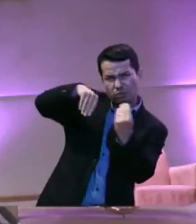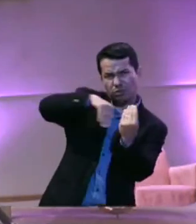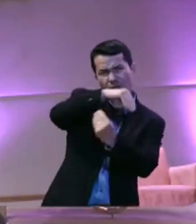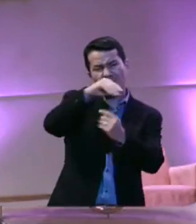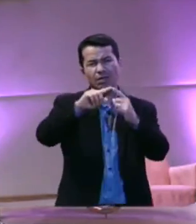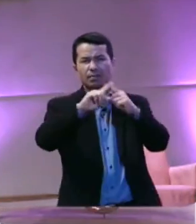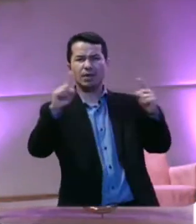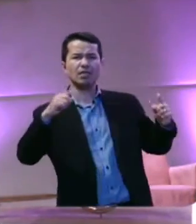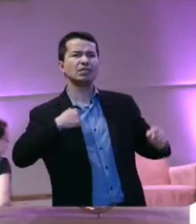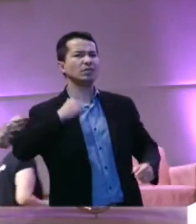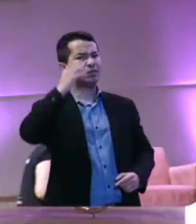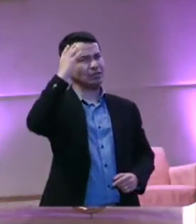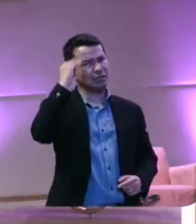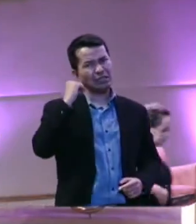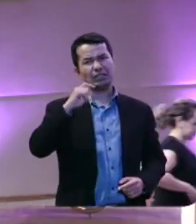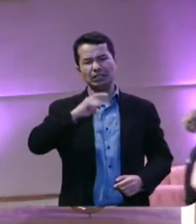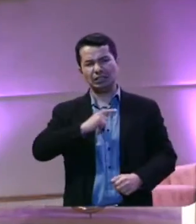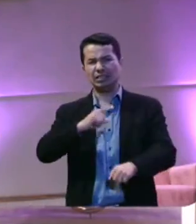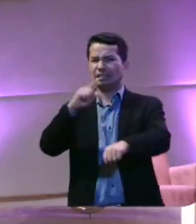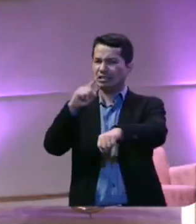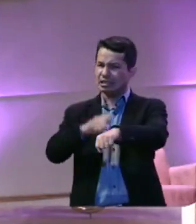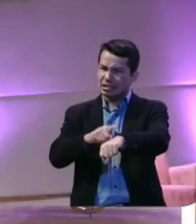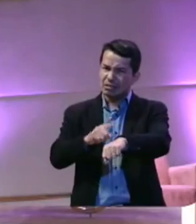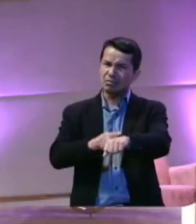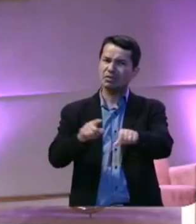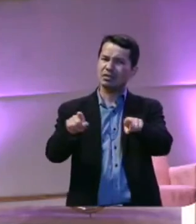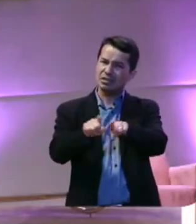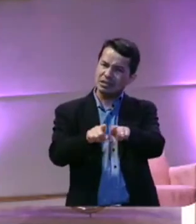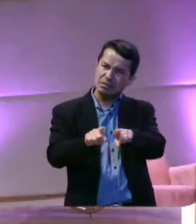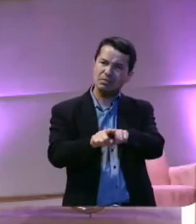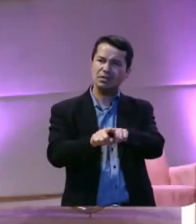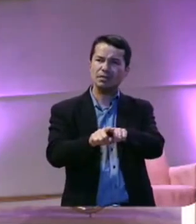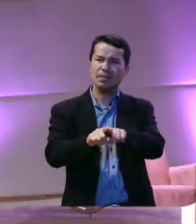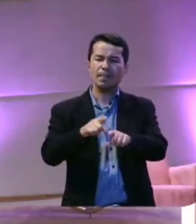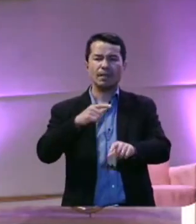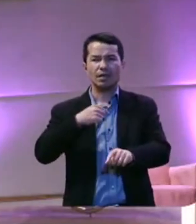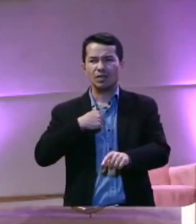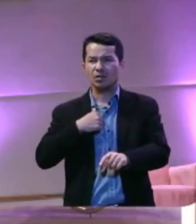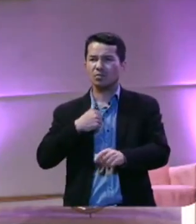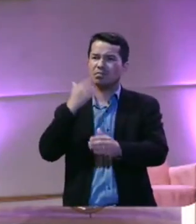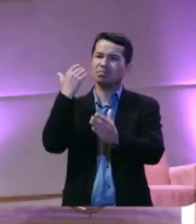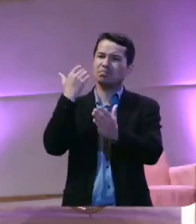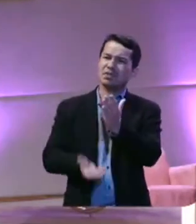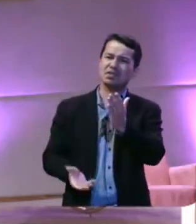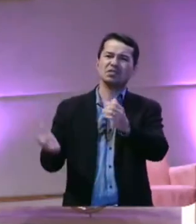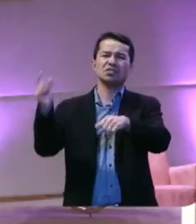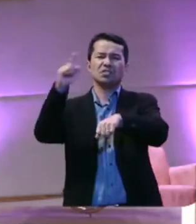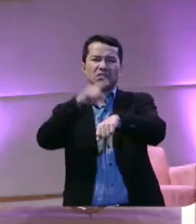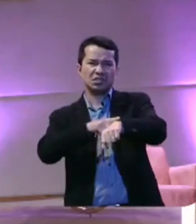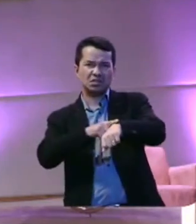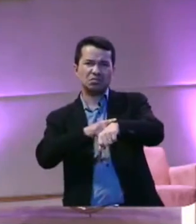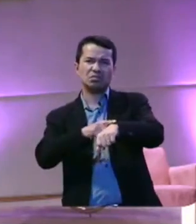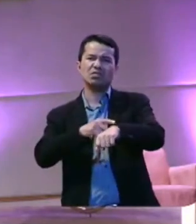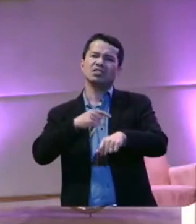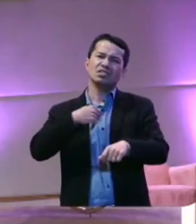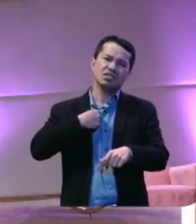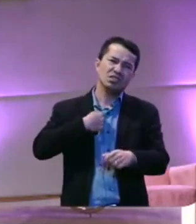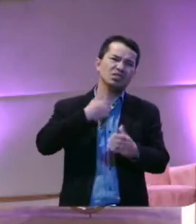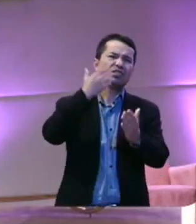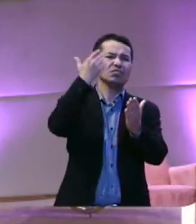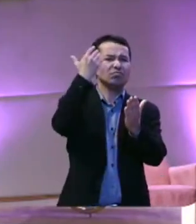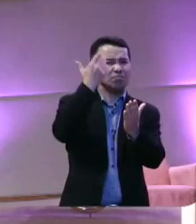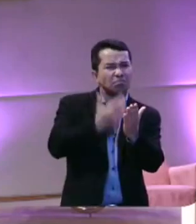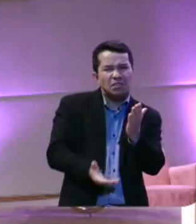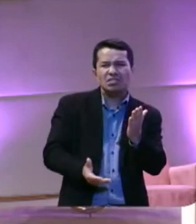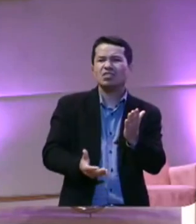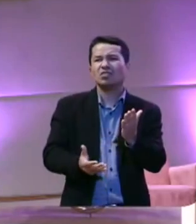daquele momento, porque simplesmente eu deixei passar esse tempo de visitação. Não havia